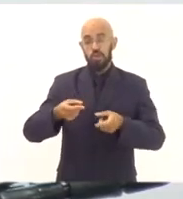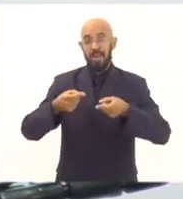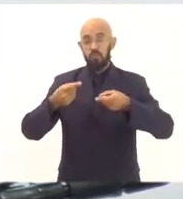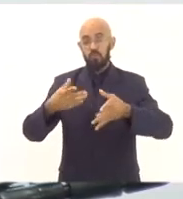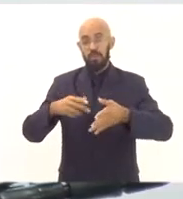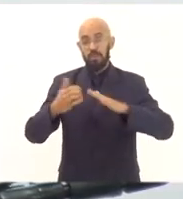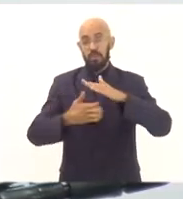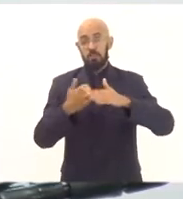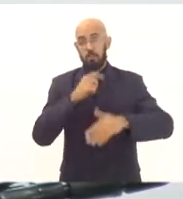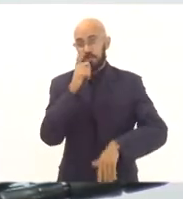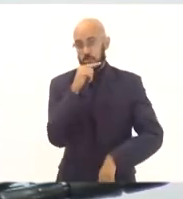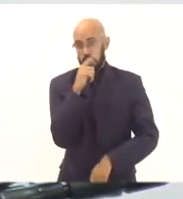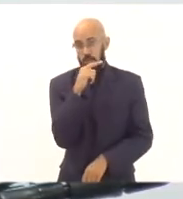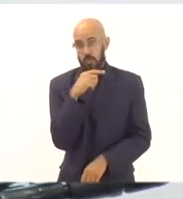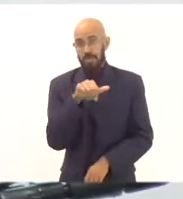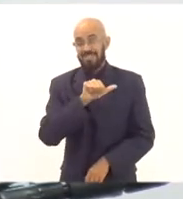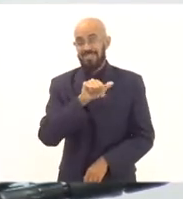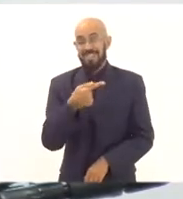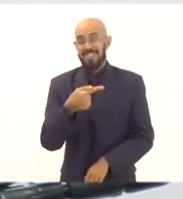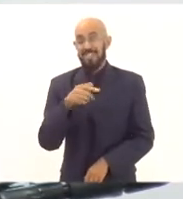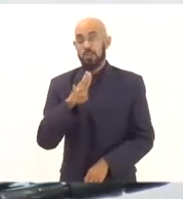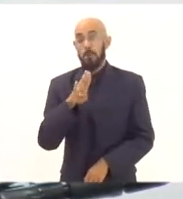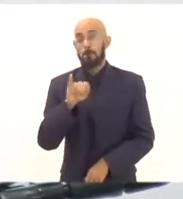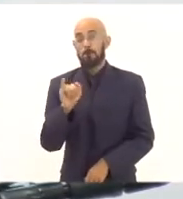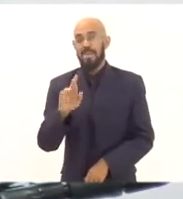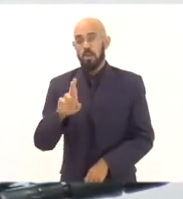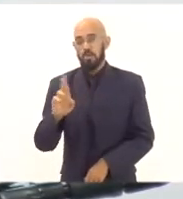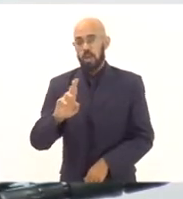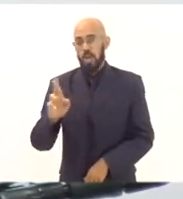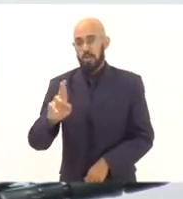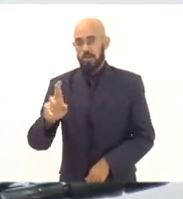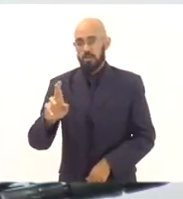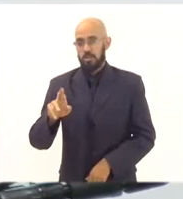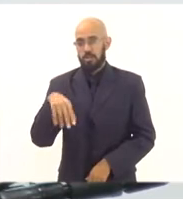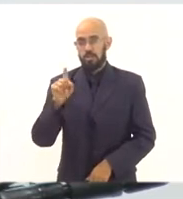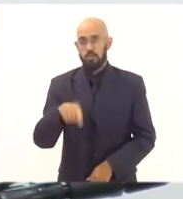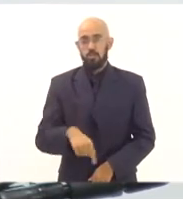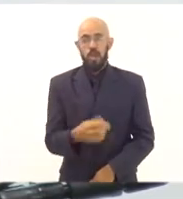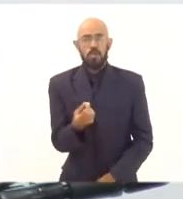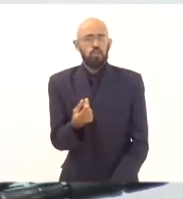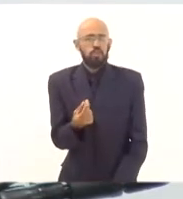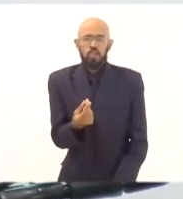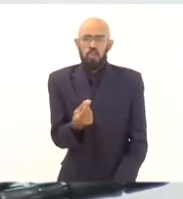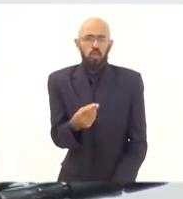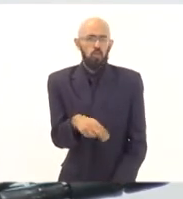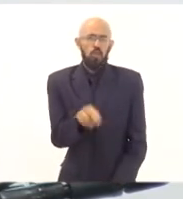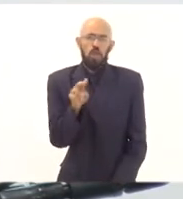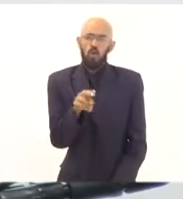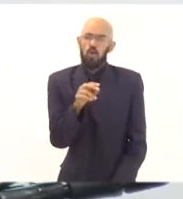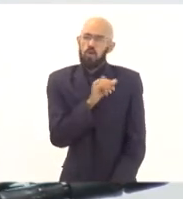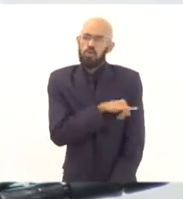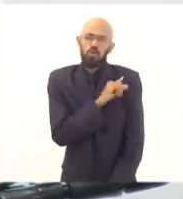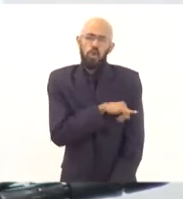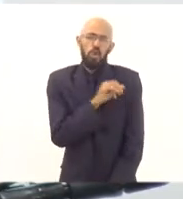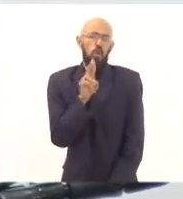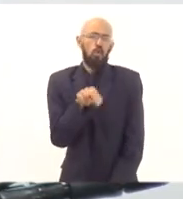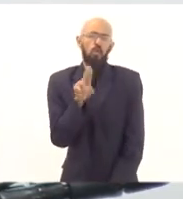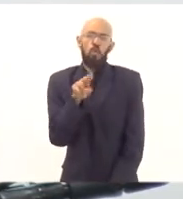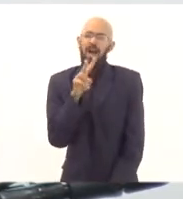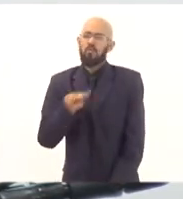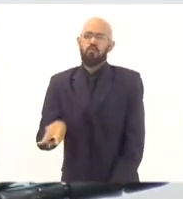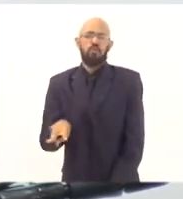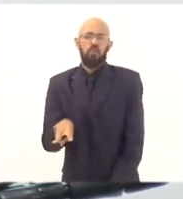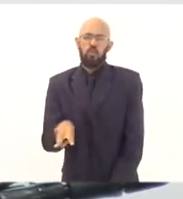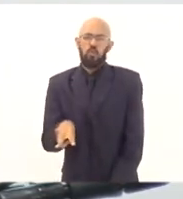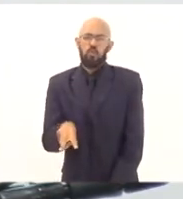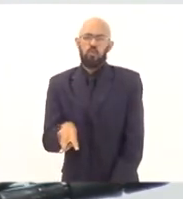bilhões isso é dinheiro e o Rio de Janeiro não viu nem na Copa nem na Olimpíada Então nesse sentido